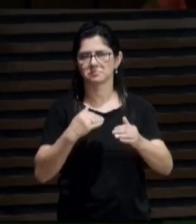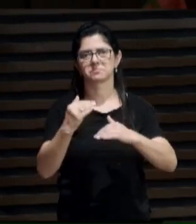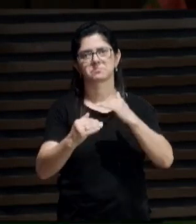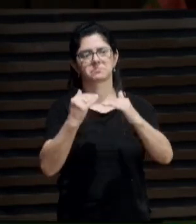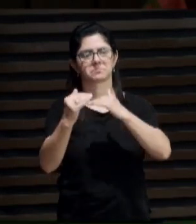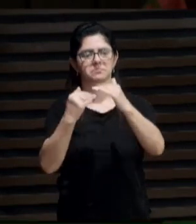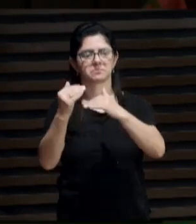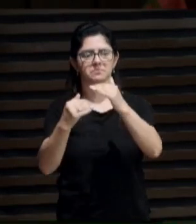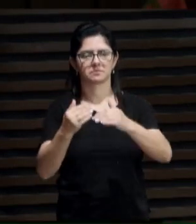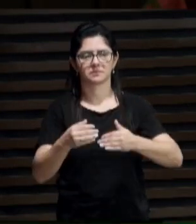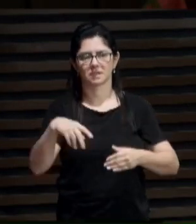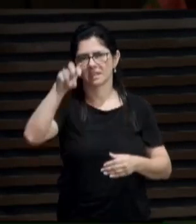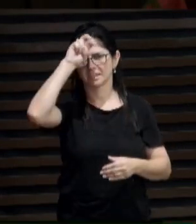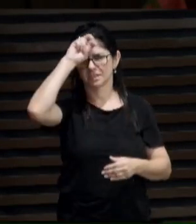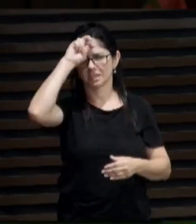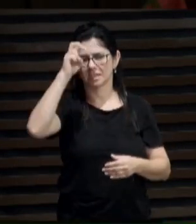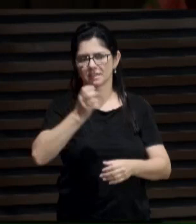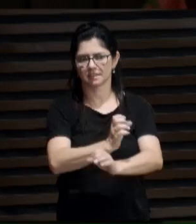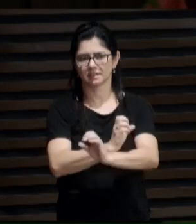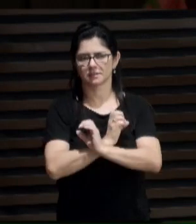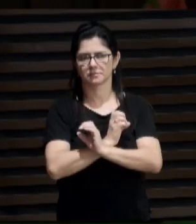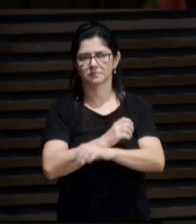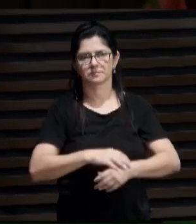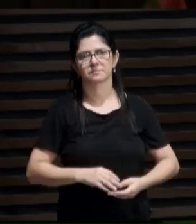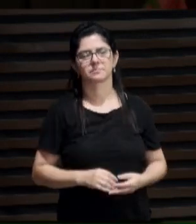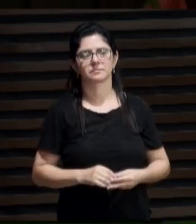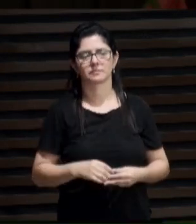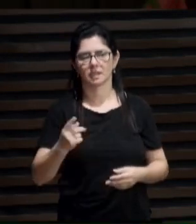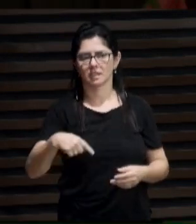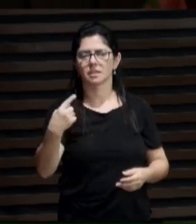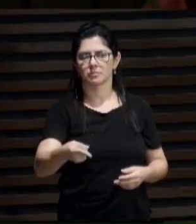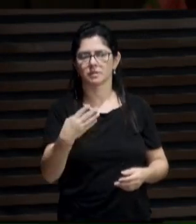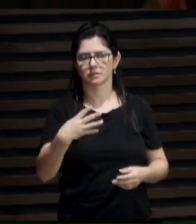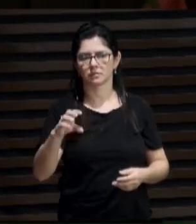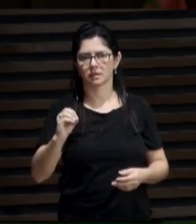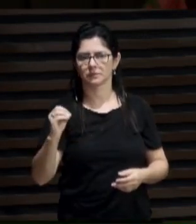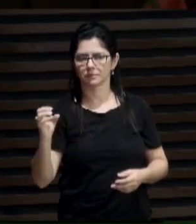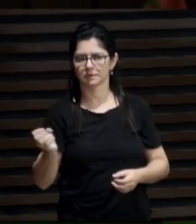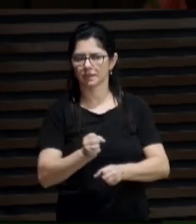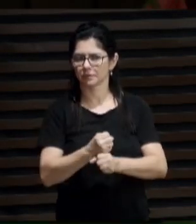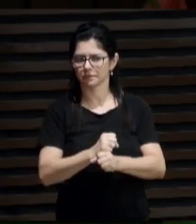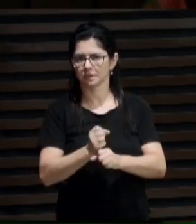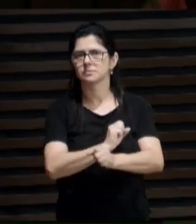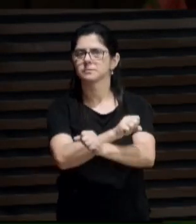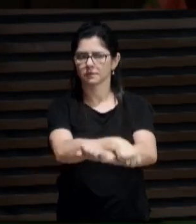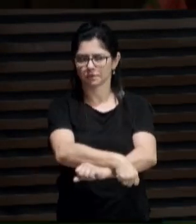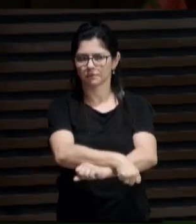1, de onde, após 400 anos de escravidão, o